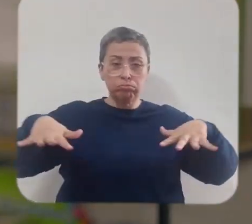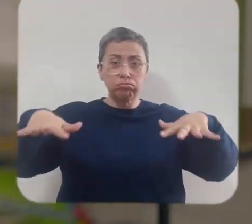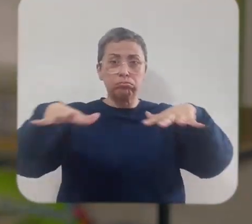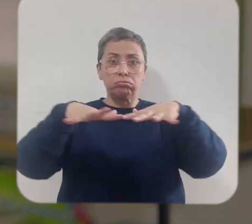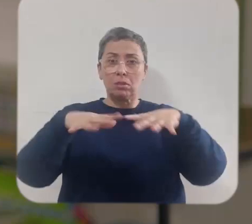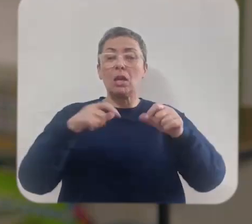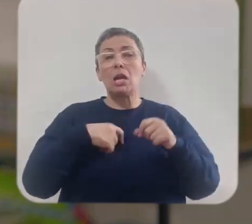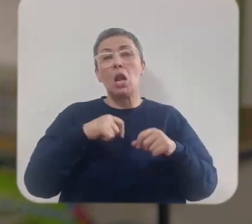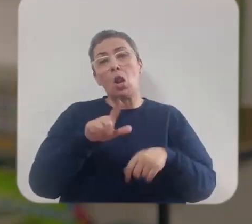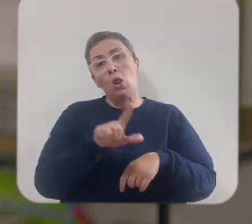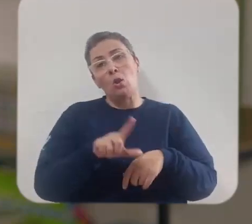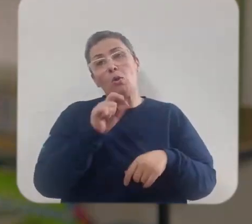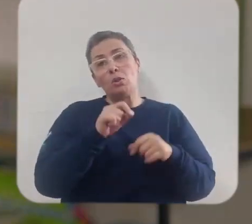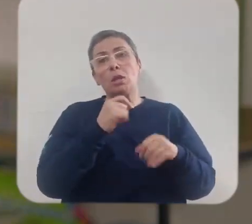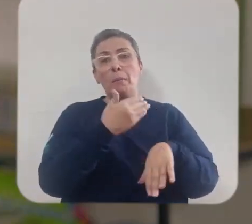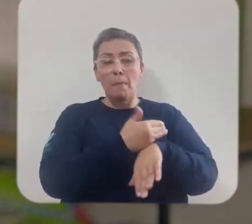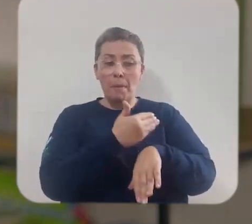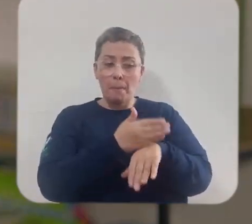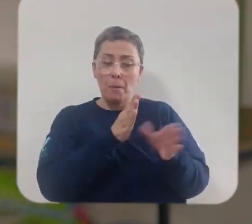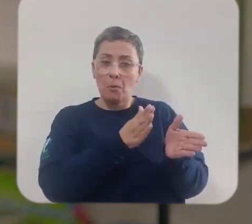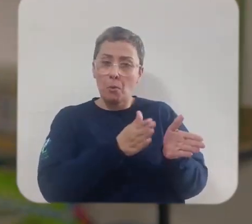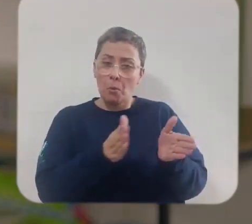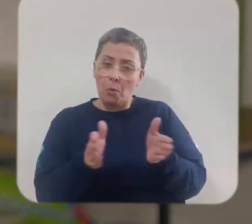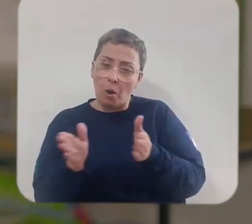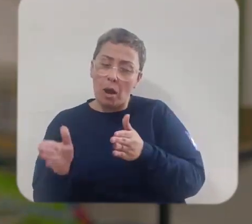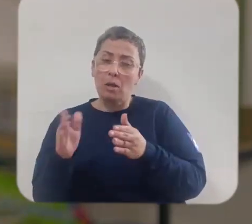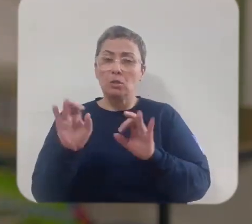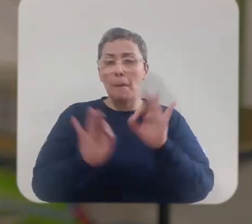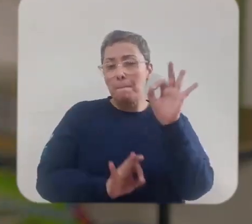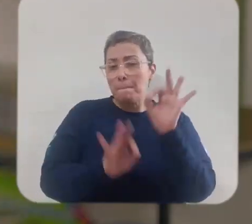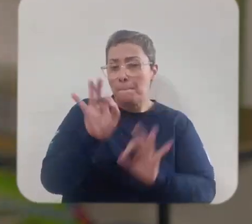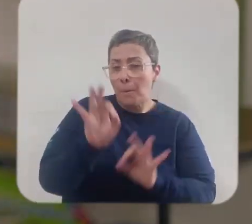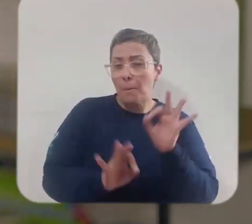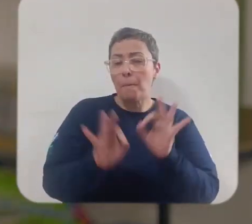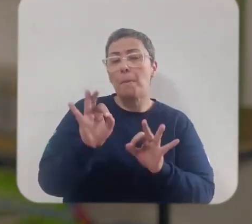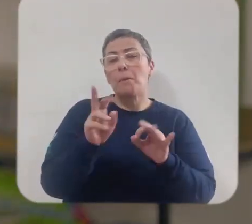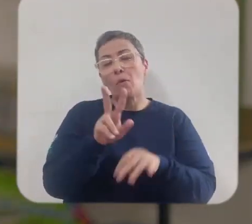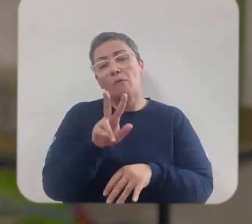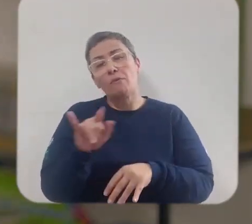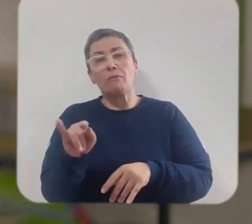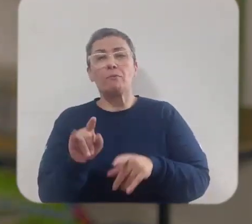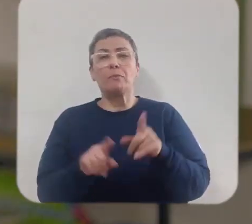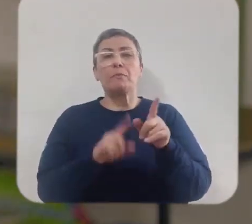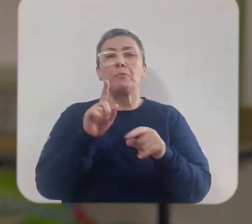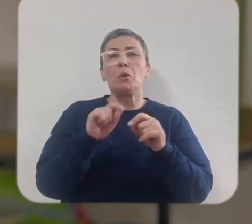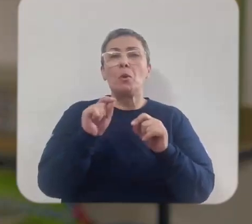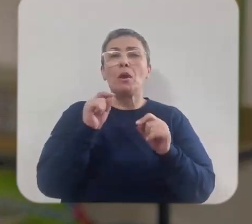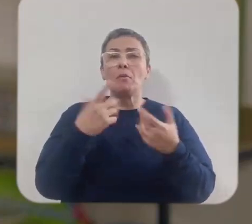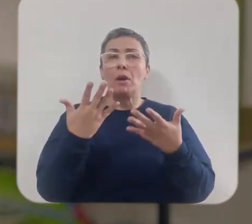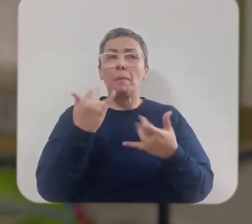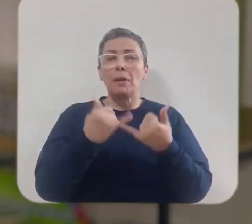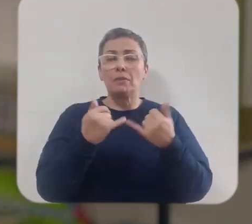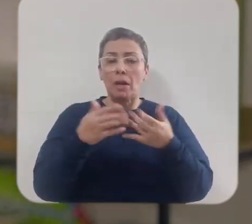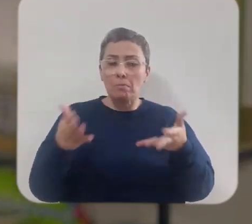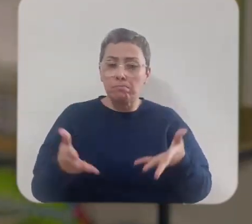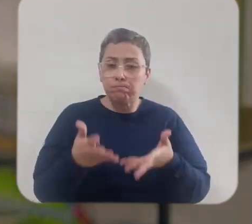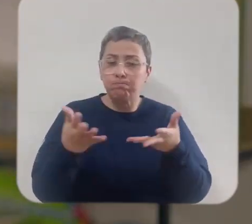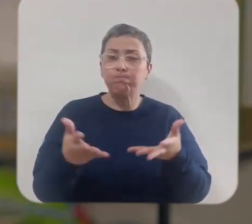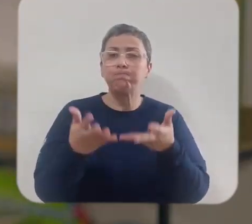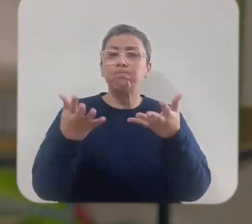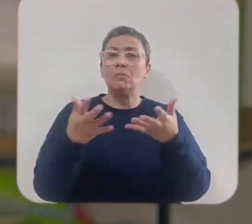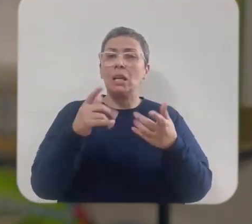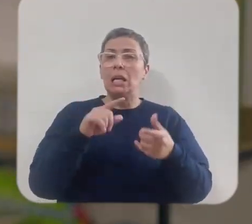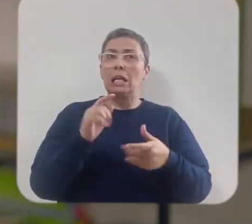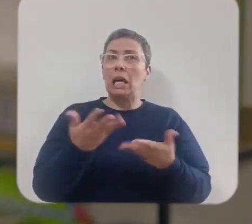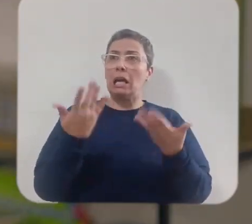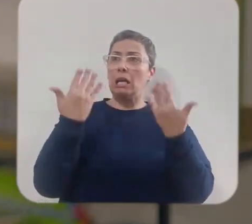que é claro que é por meio de uma rotina estruturada, planejada, que nós vamos provocar avanços